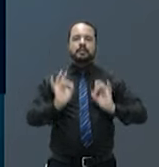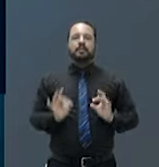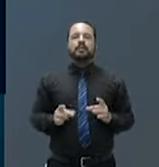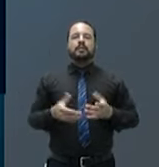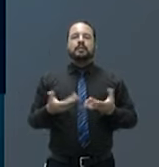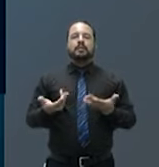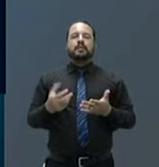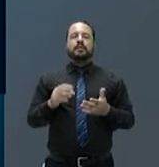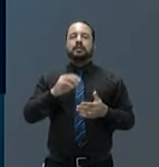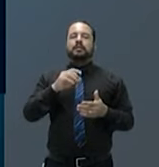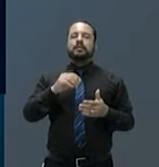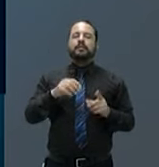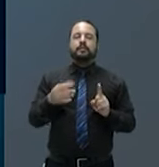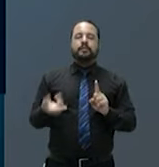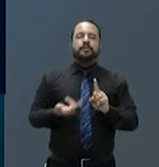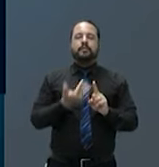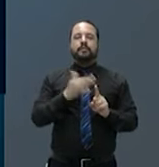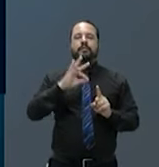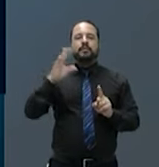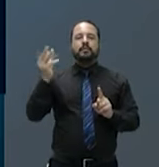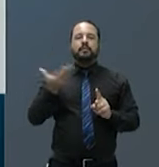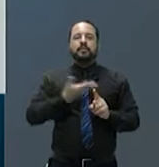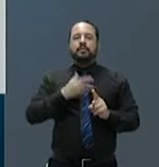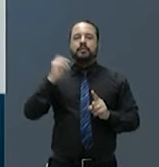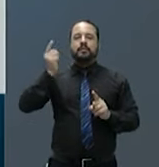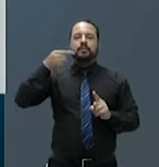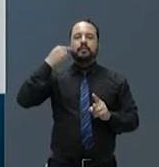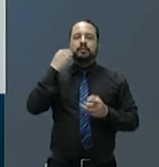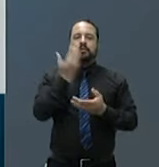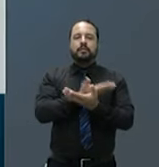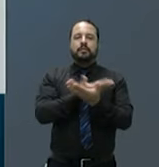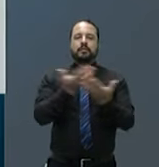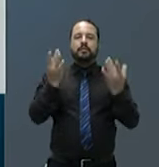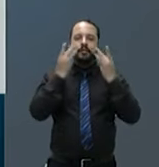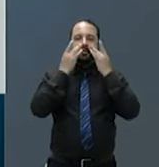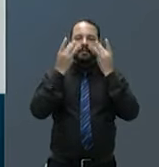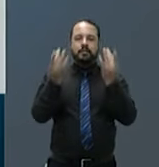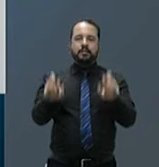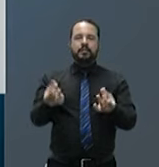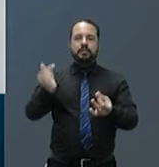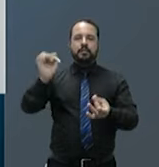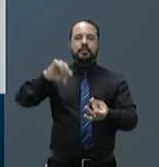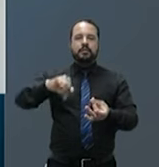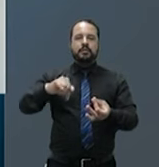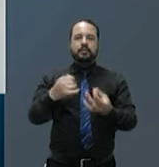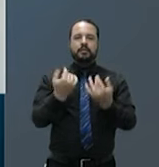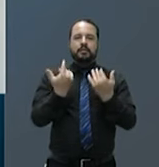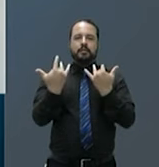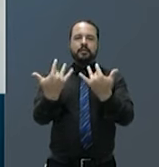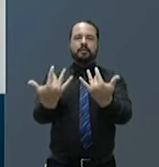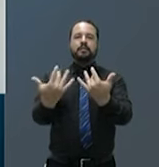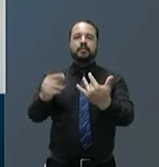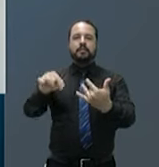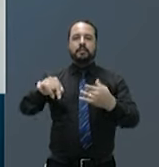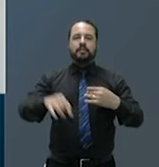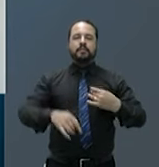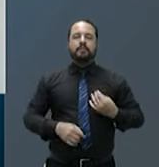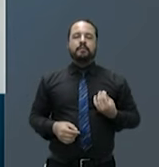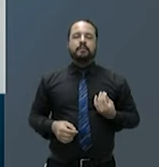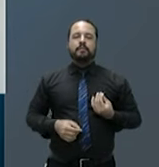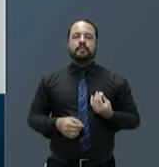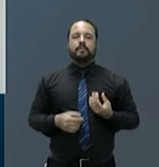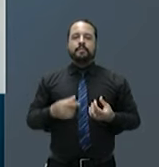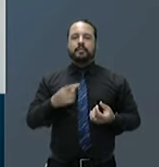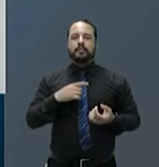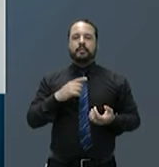Filho, prezados colegas advogados e demais presentes. Trata-se tão somente de um pedido de homologação